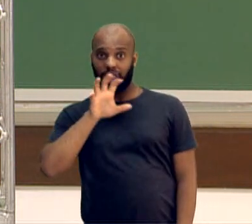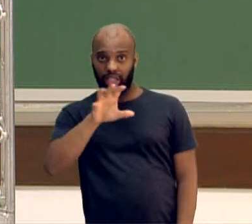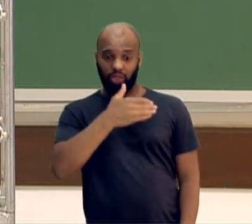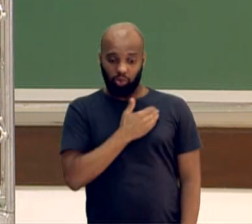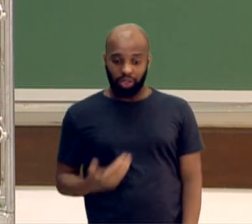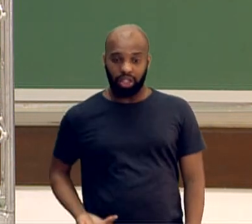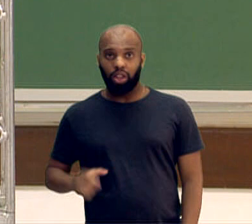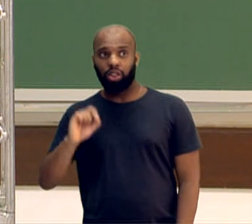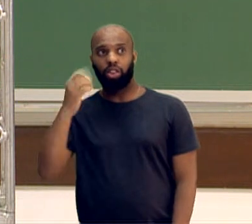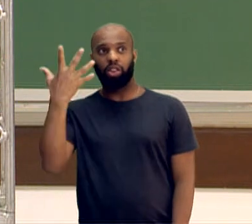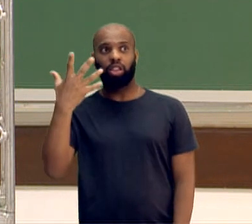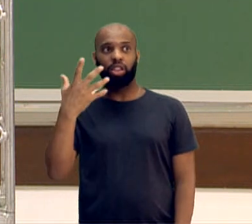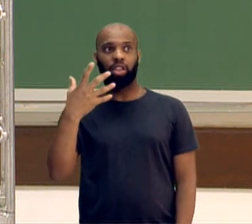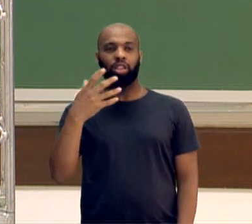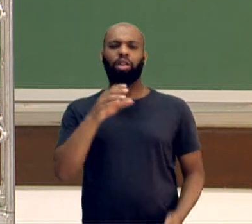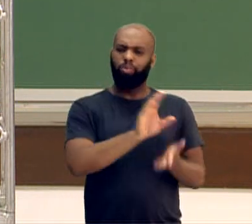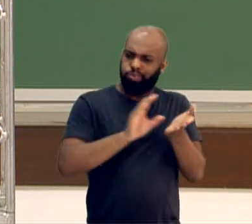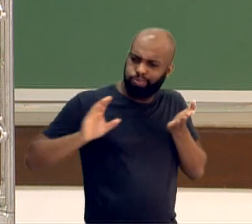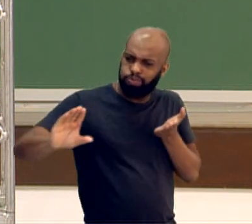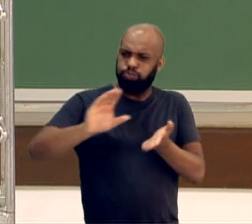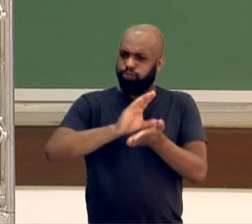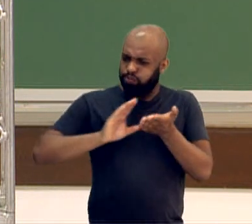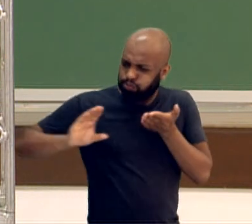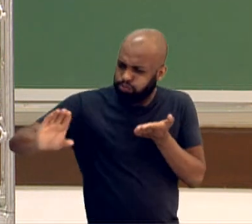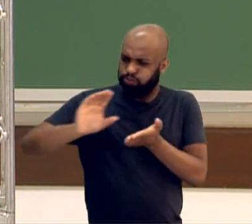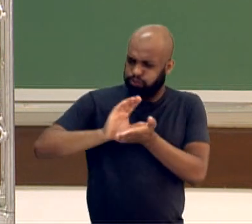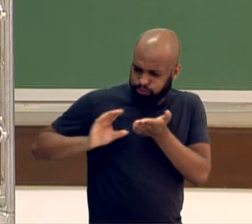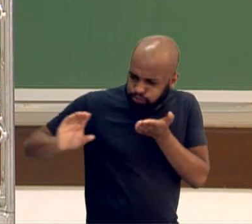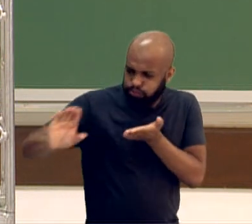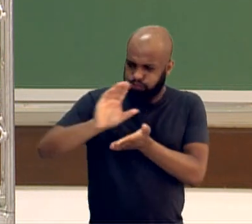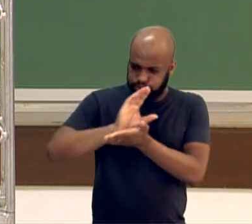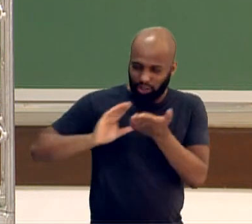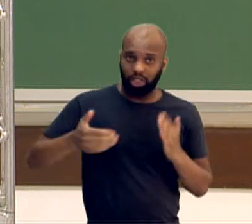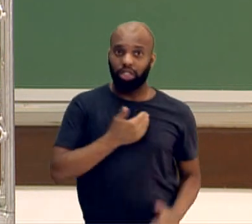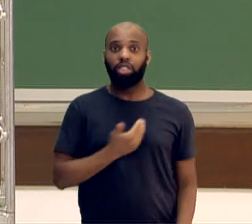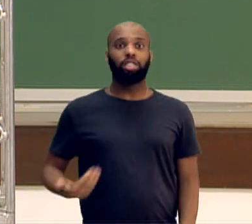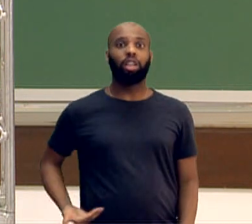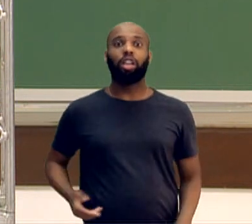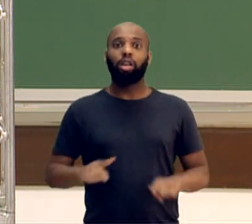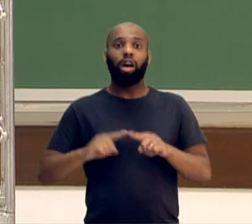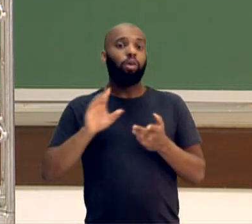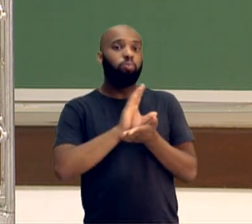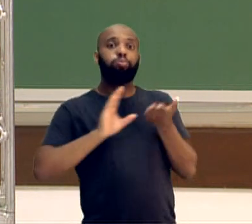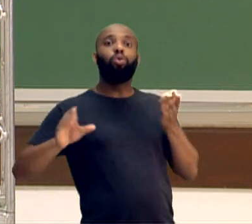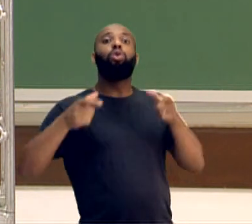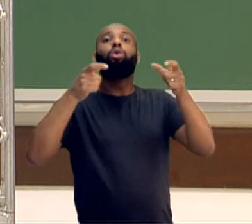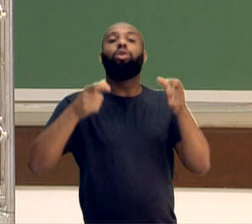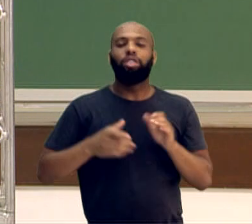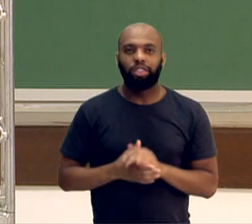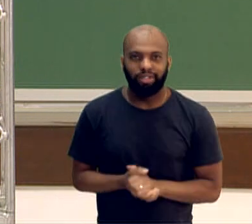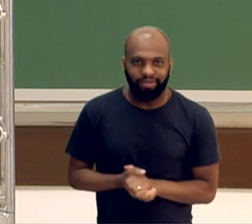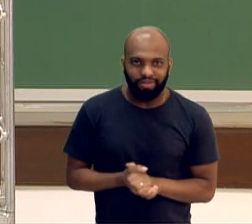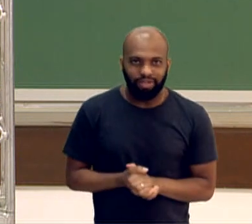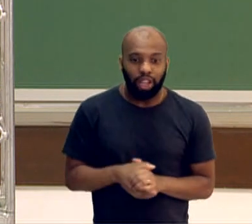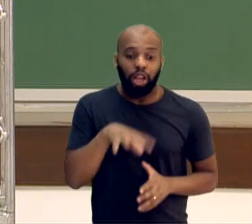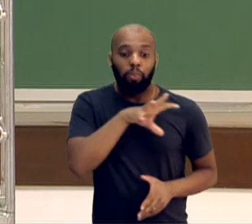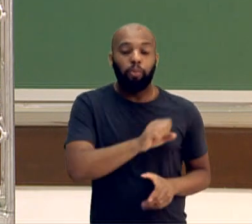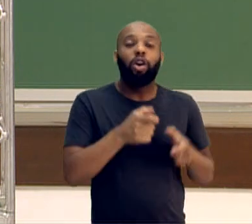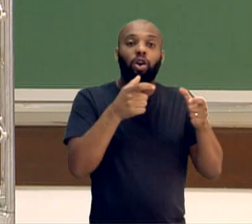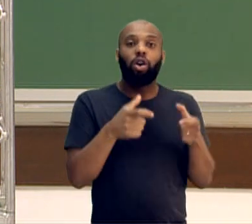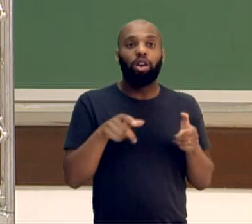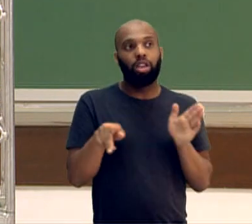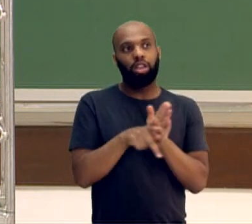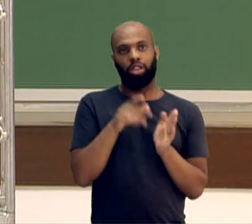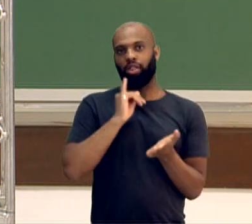ele injeta dinheiro. Injeta dinheiro. E da onde que vem esse dinheiro? Ele vem dos